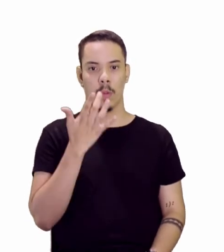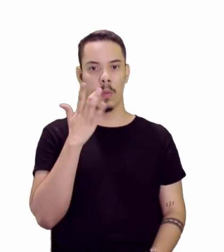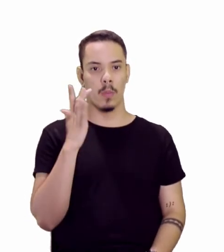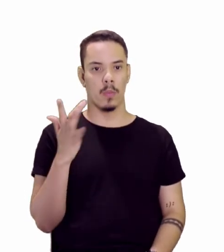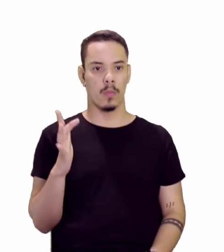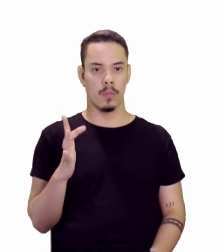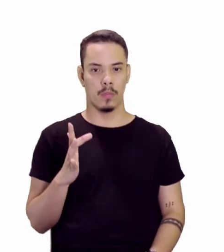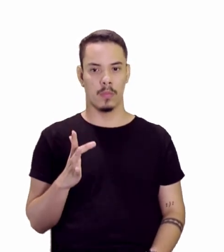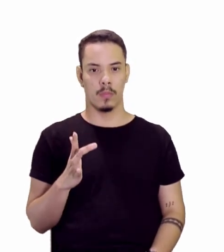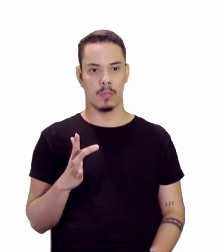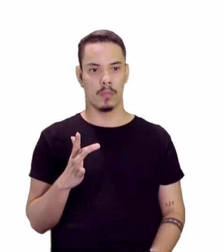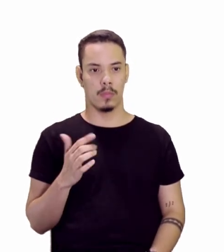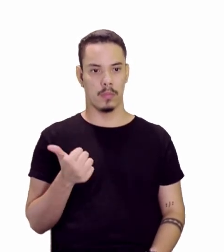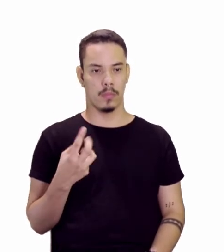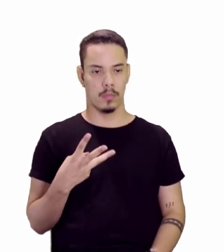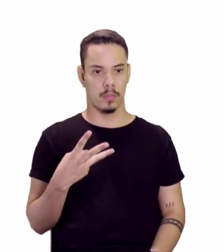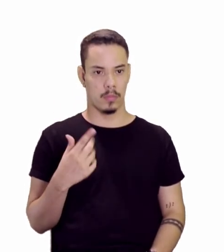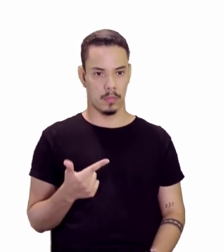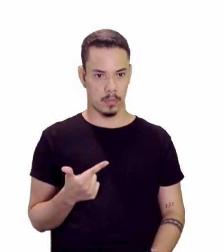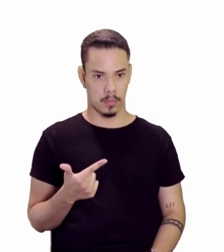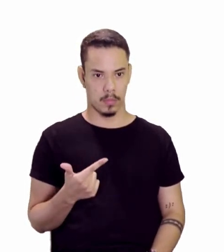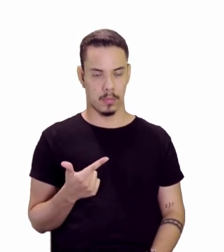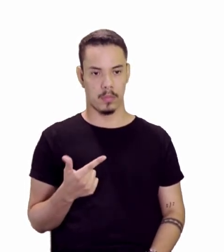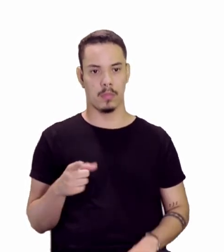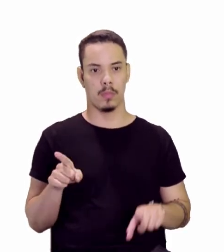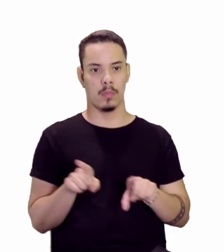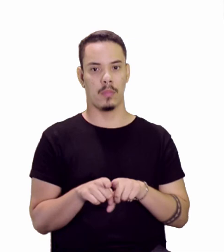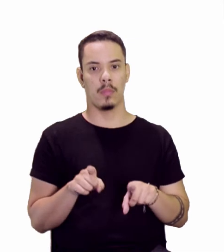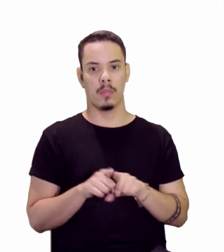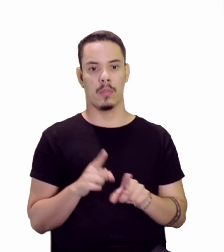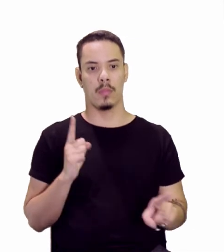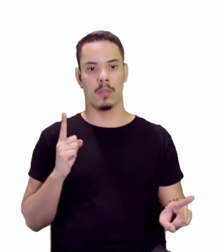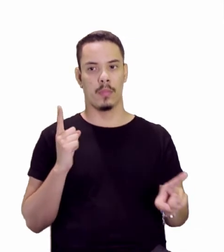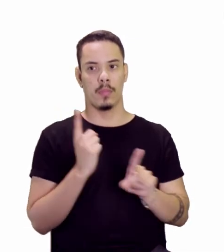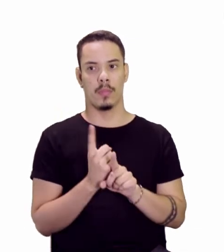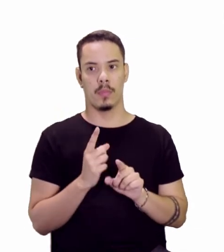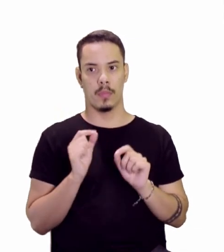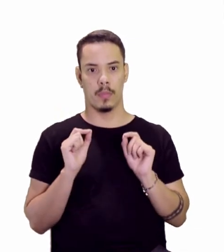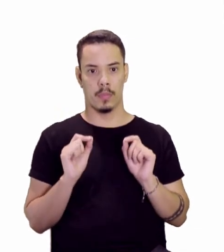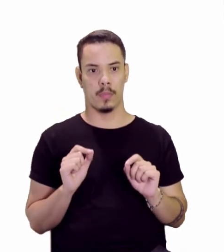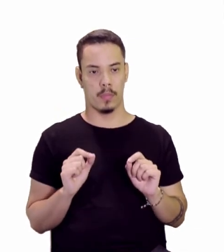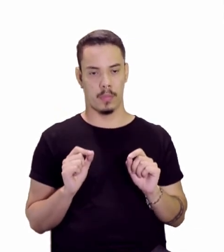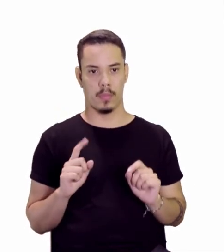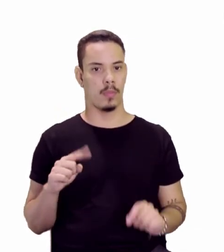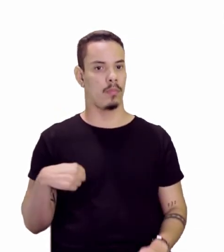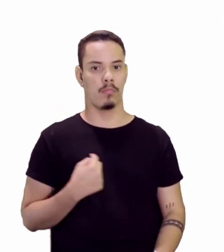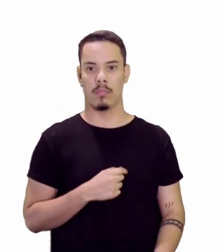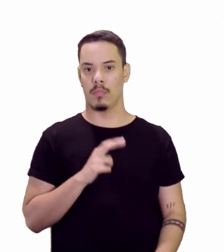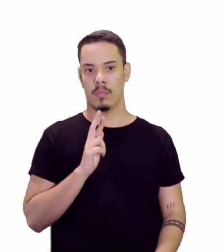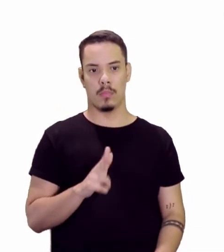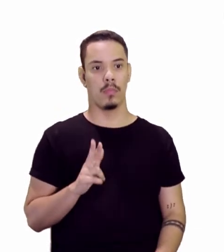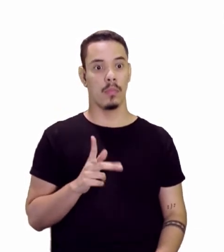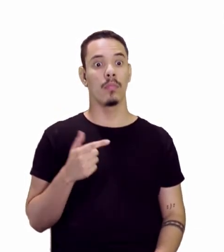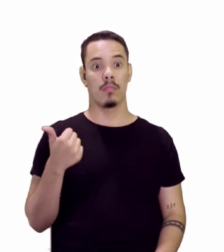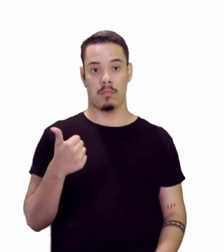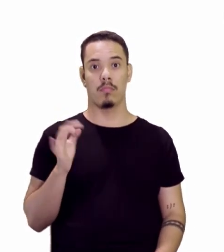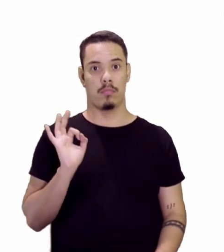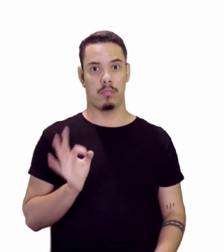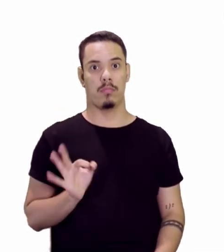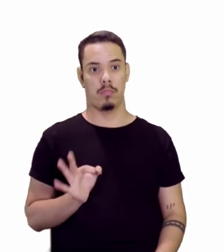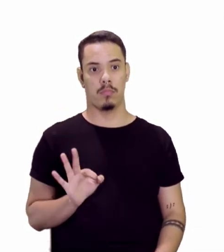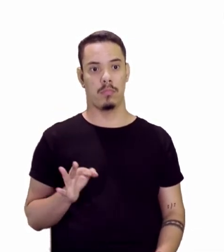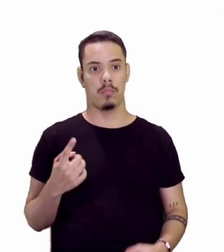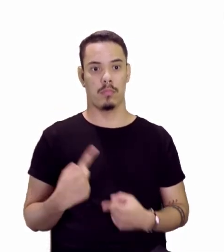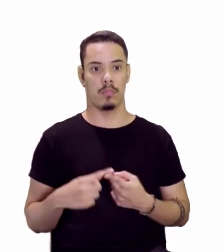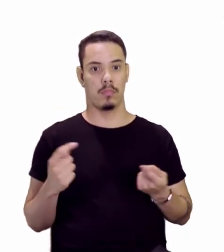densidade maior que a água, né? Não é capaz de... Então aqui, olha só, e aqui, como essa aqui não vai rolar, essa vai, né? Porque